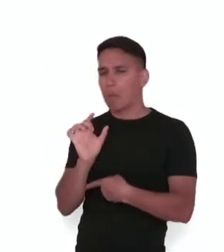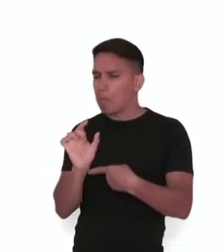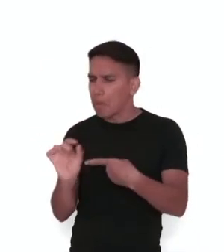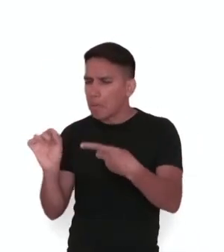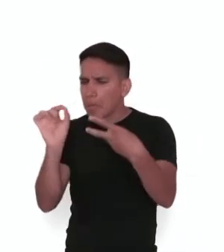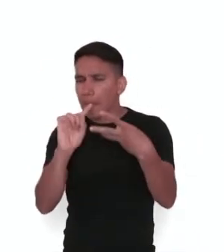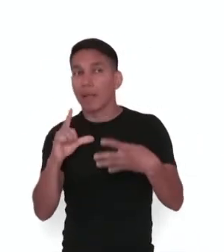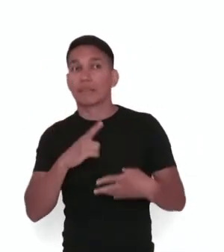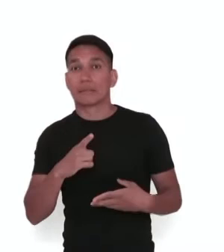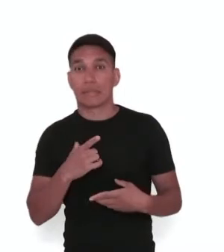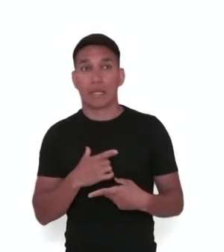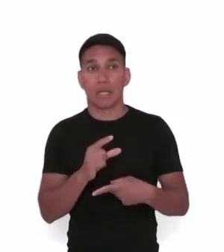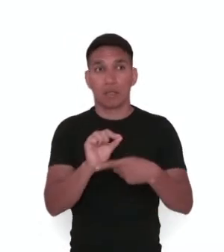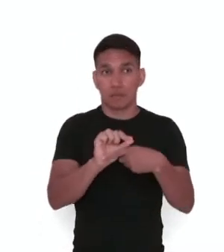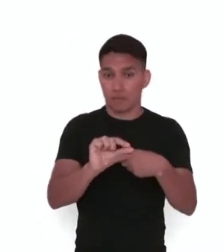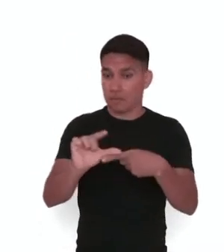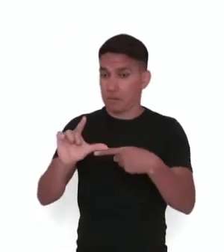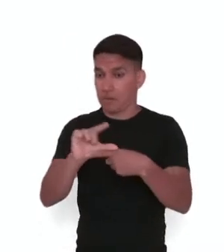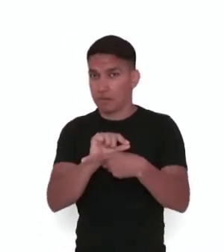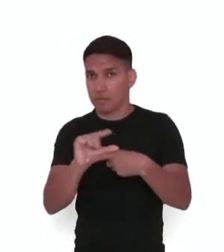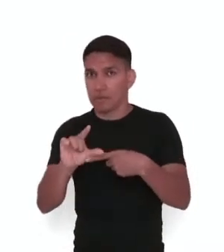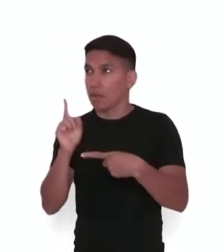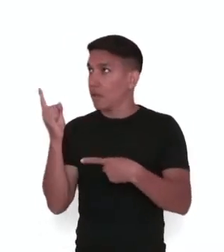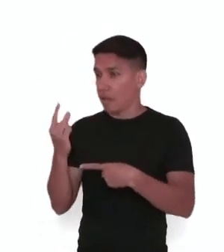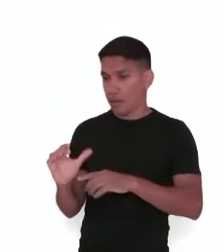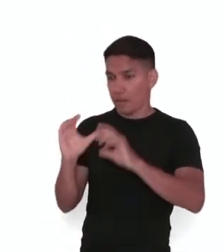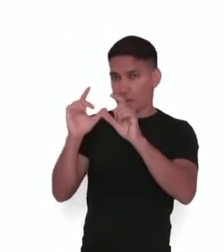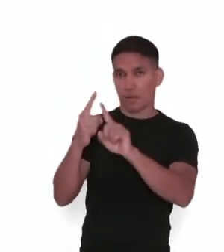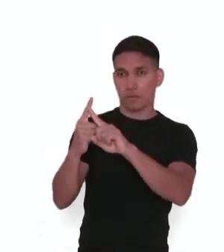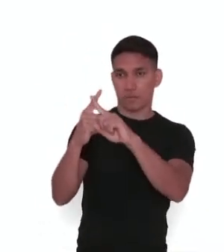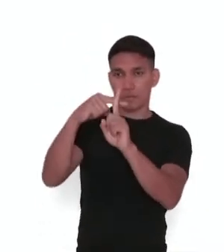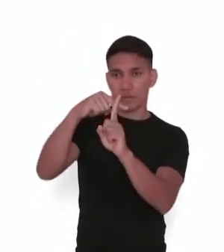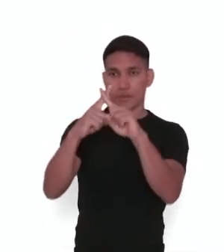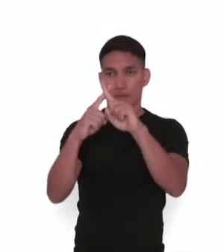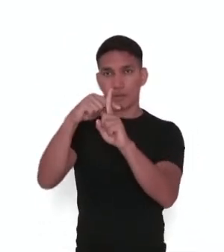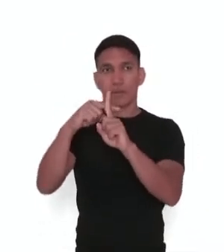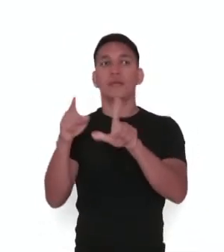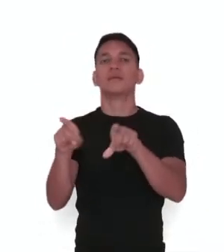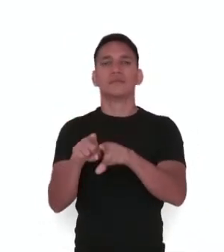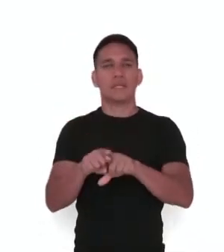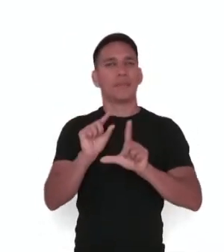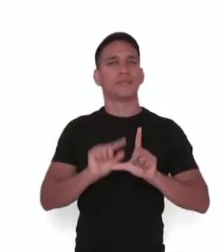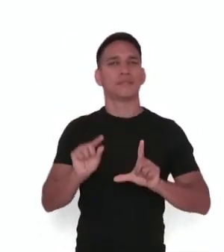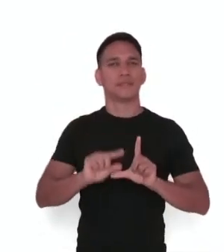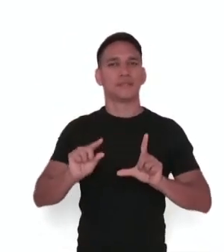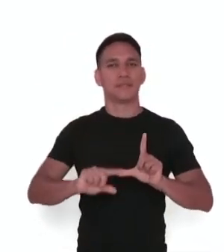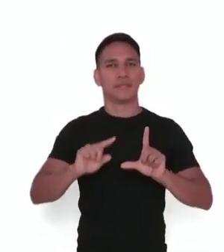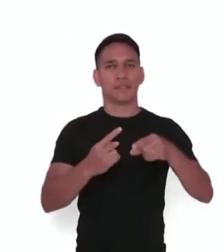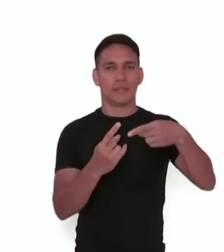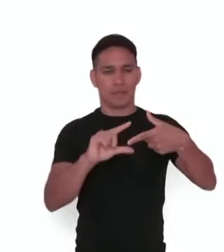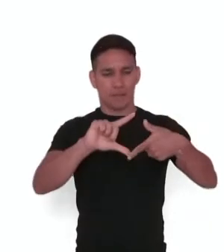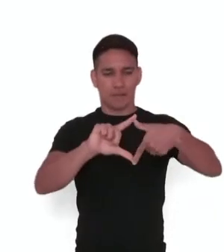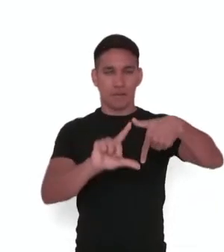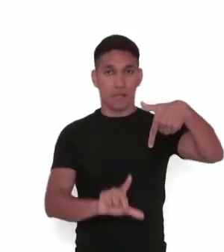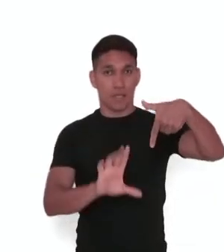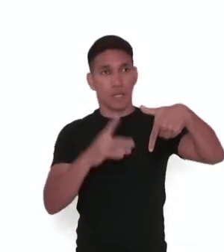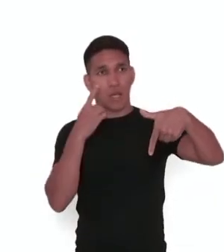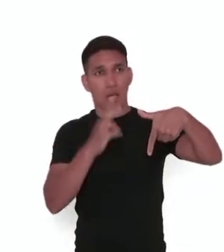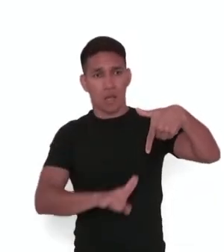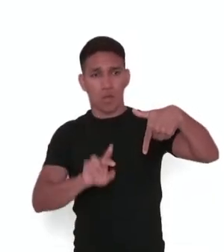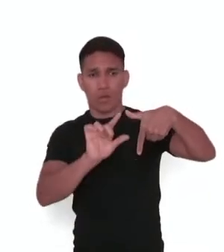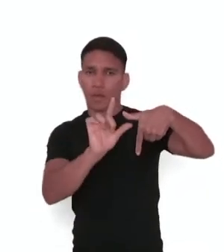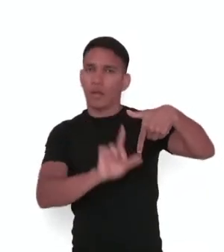uma escala, tá vendo? Temos a orientação, temos a legenda. E aí, pela legenda, eu já entendo,